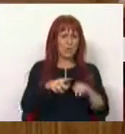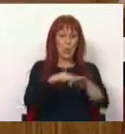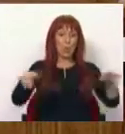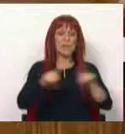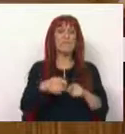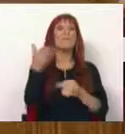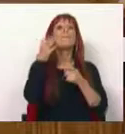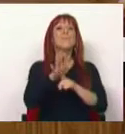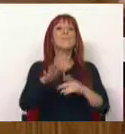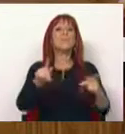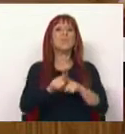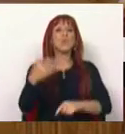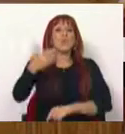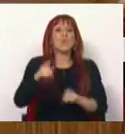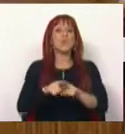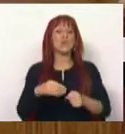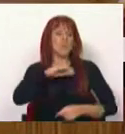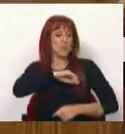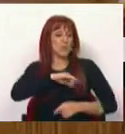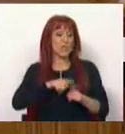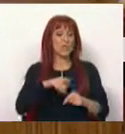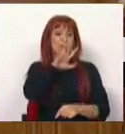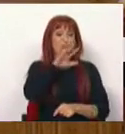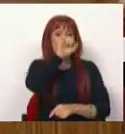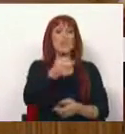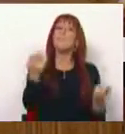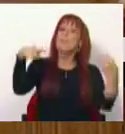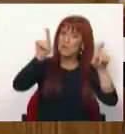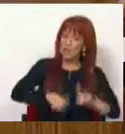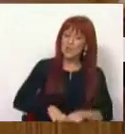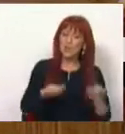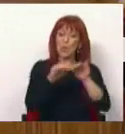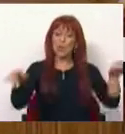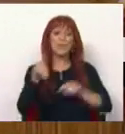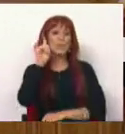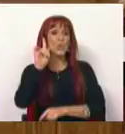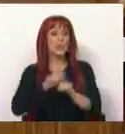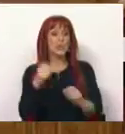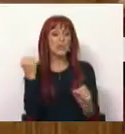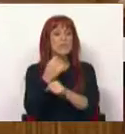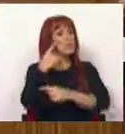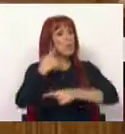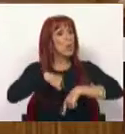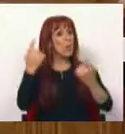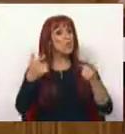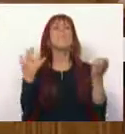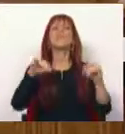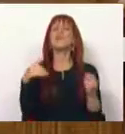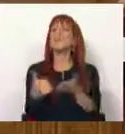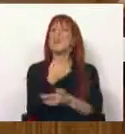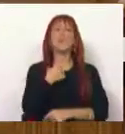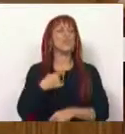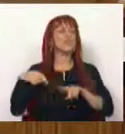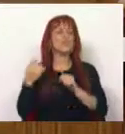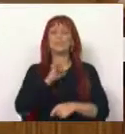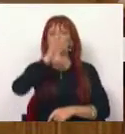nível, nomeadamente, dos direitos e rendimentos das famílias, mas também ao nível da qualidade dos serviços públicos. Mas há um dado nesta